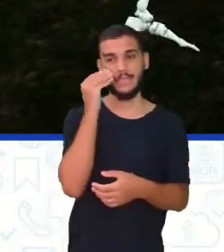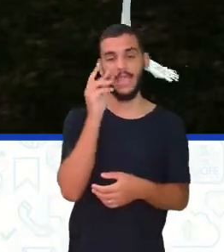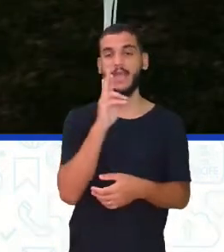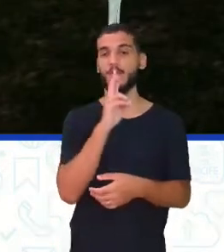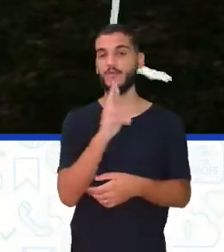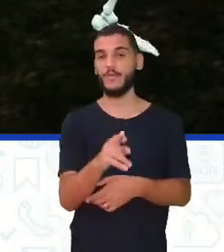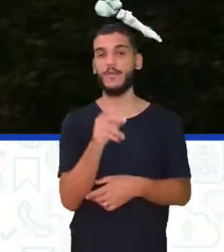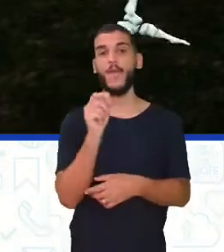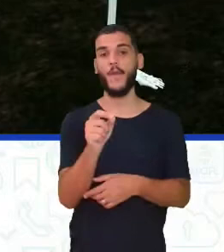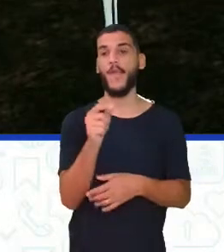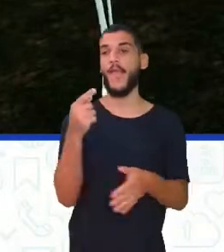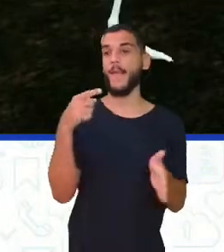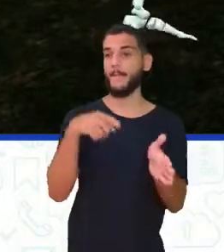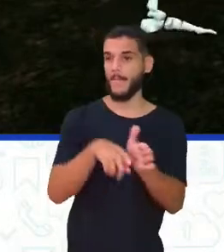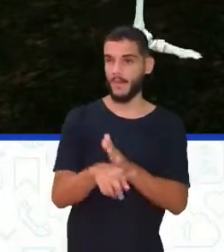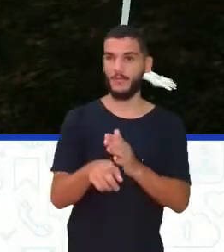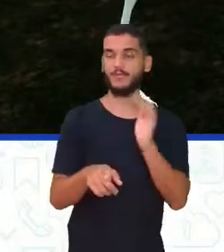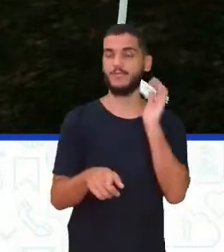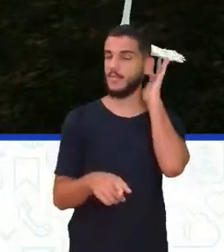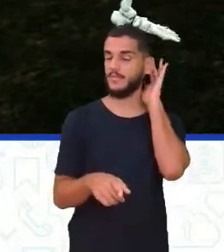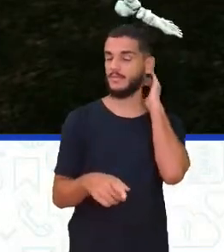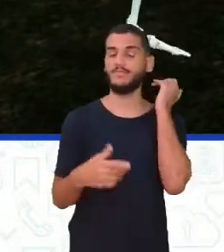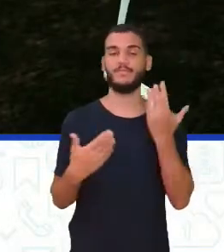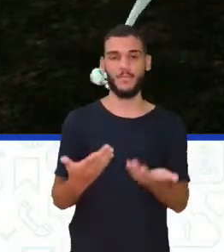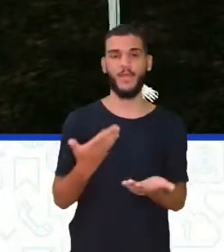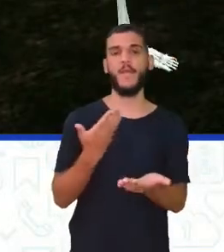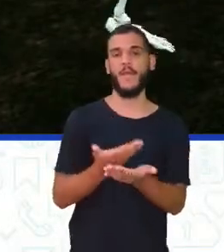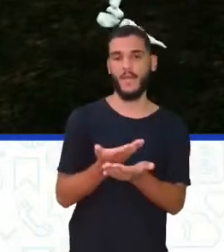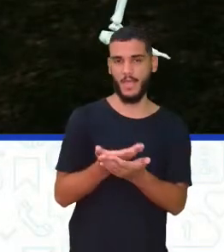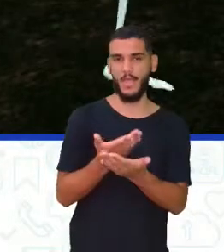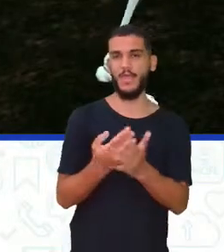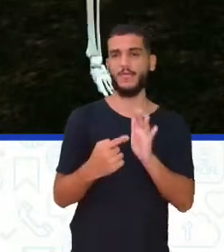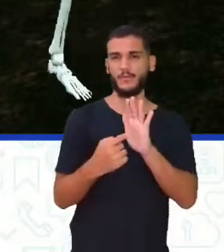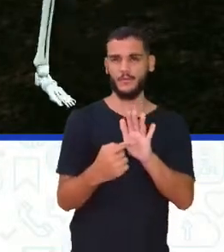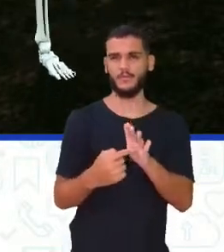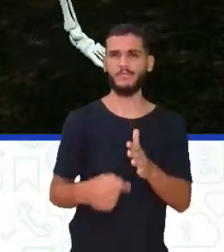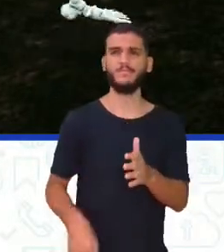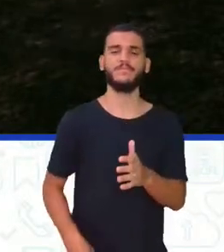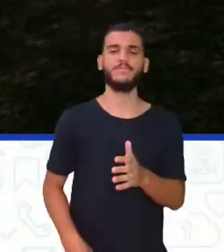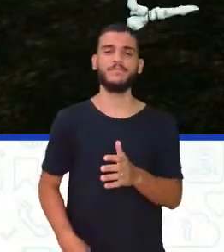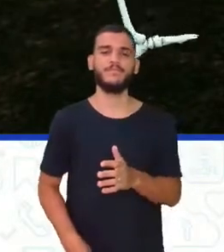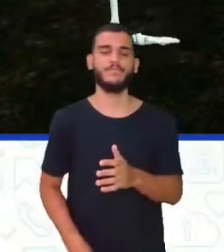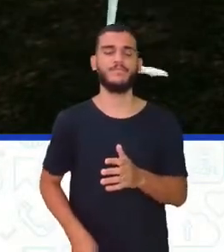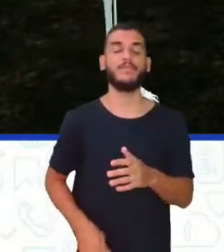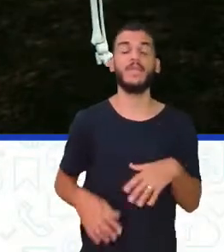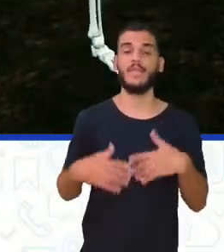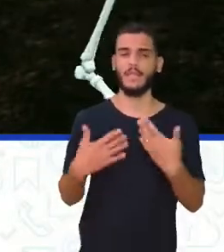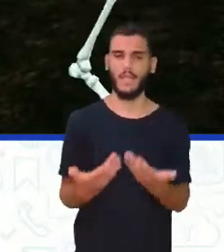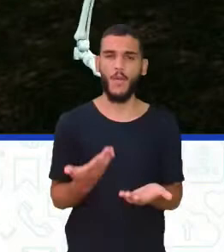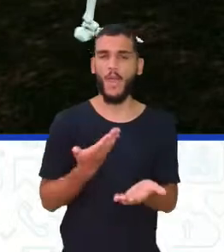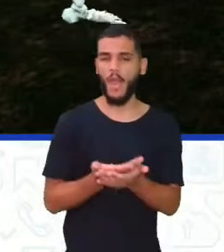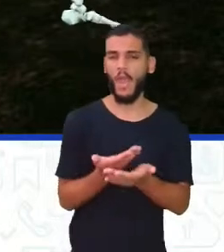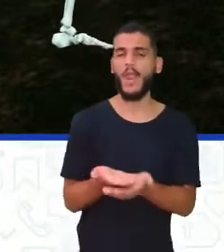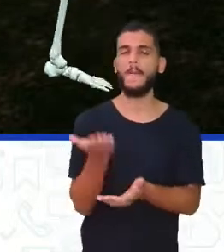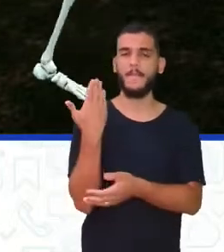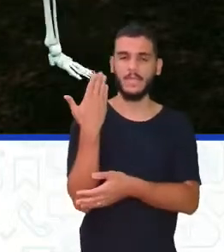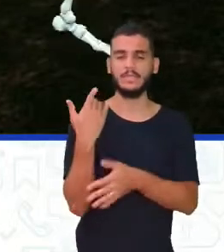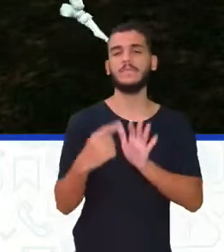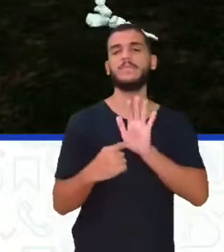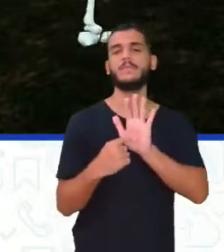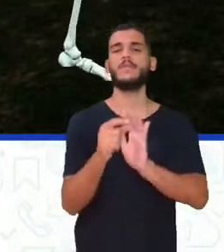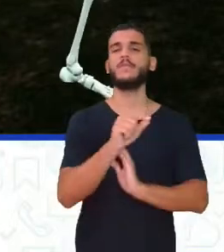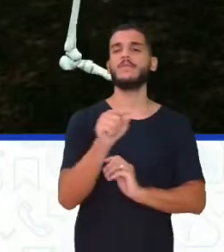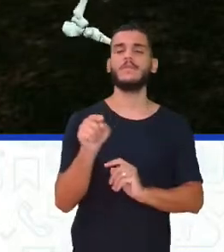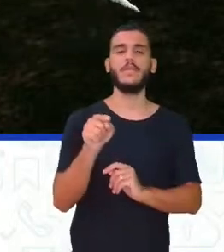aquela questão. A situação, problema da aula. Será, pessoal, que na aula passada que eu